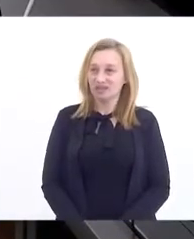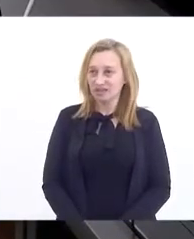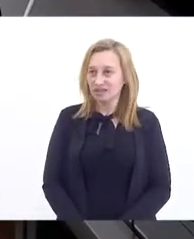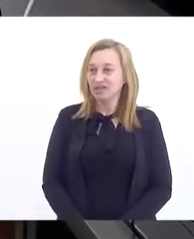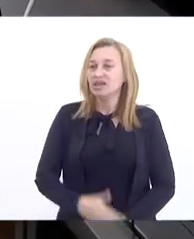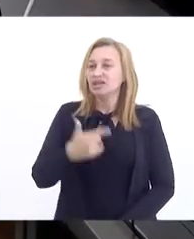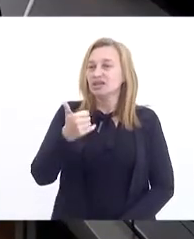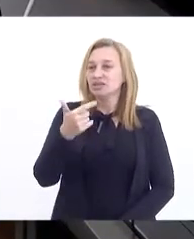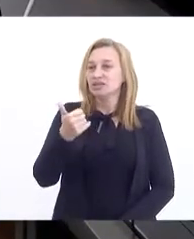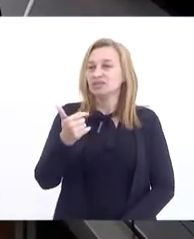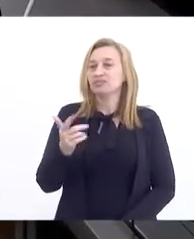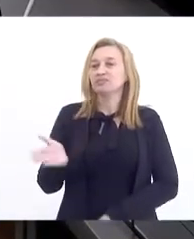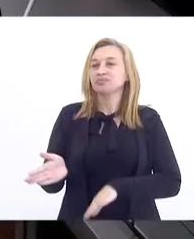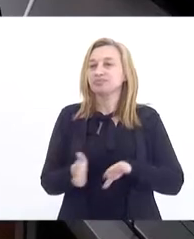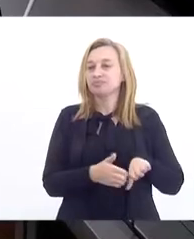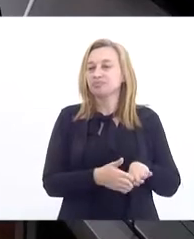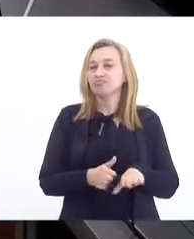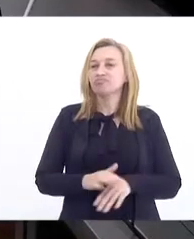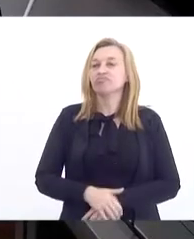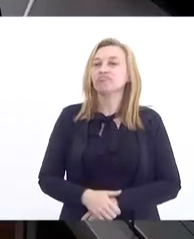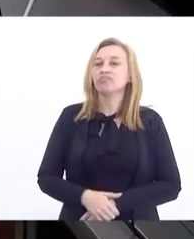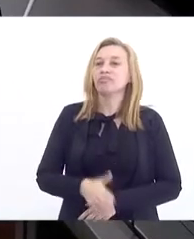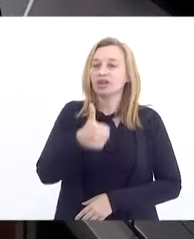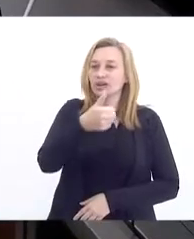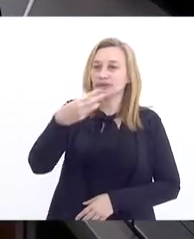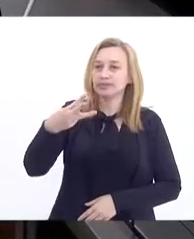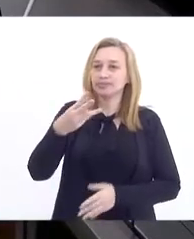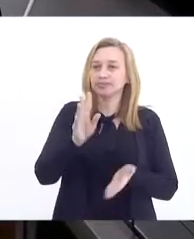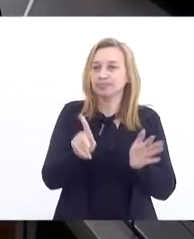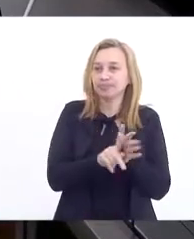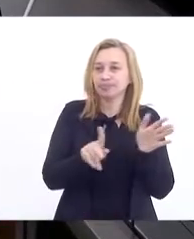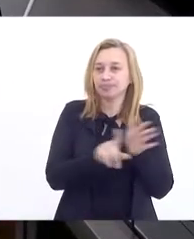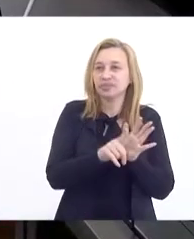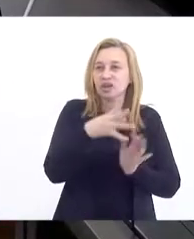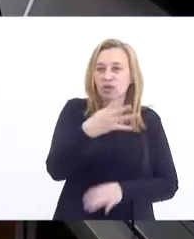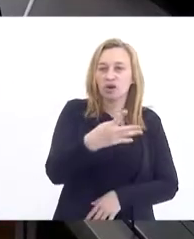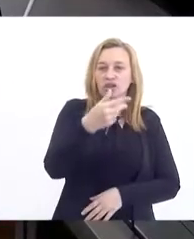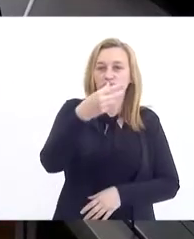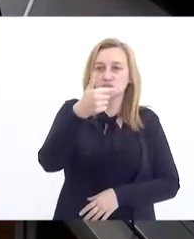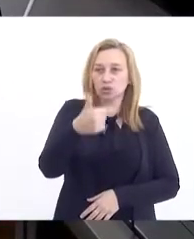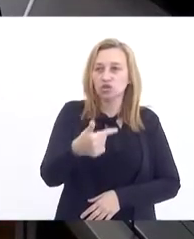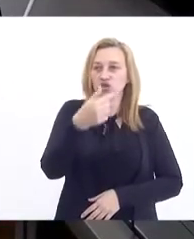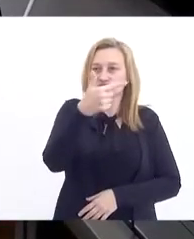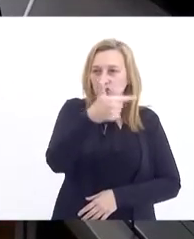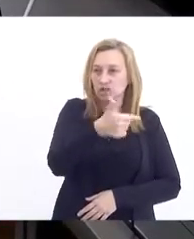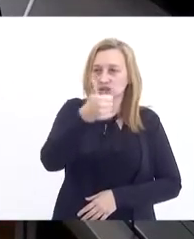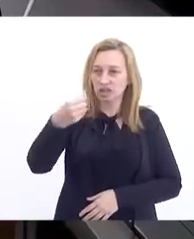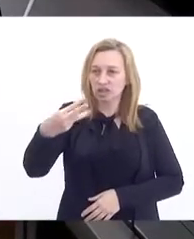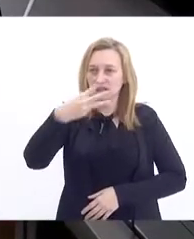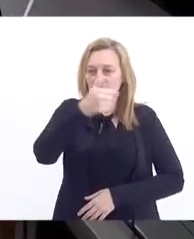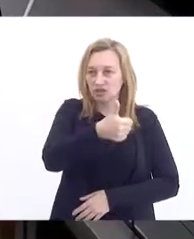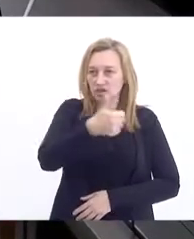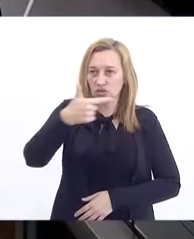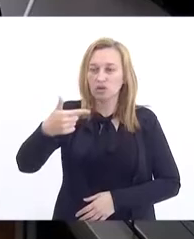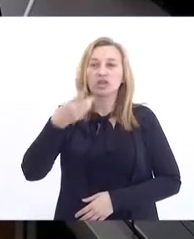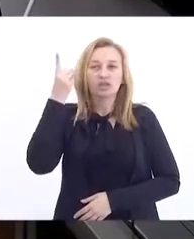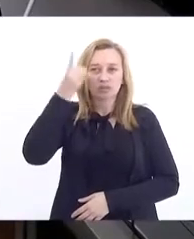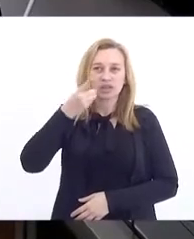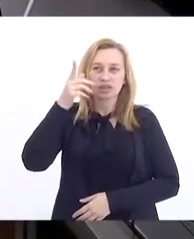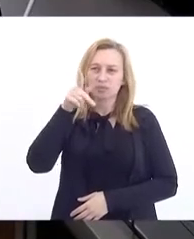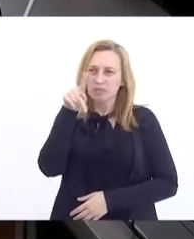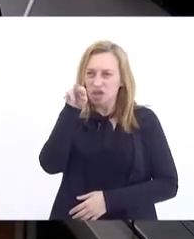12, tirar vistas. Presidência. 13, projeto de lei 4213 de 2021. Autoria do deputado Pedro